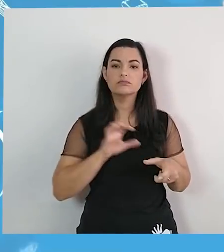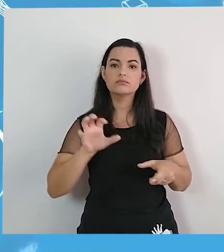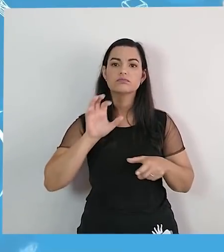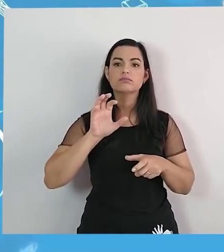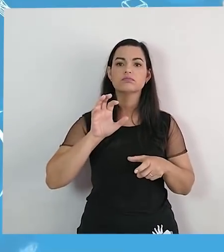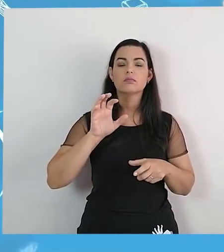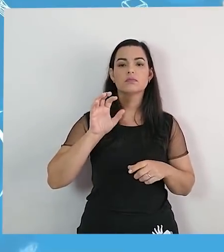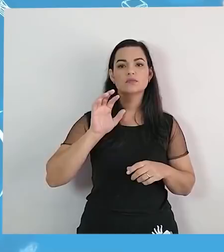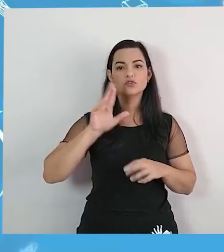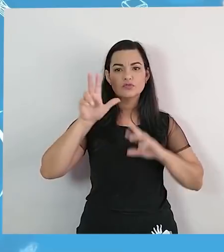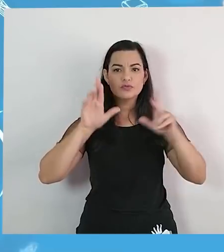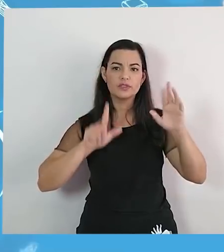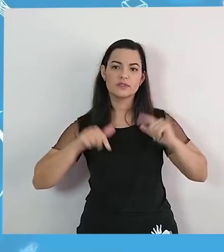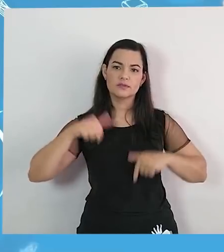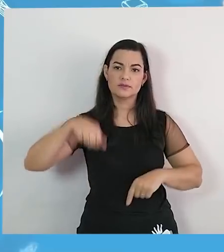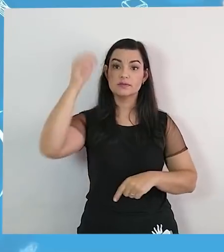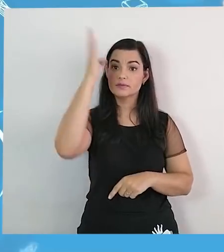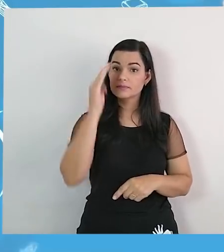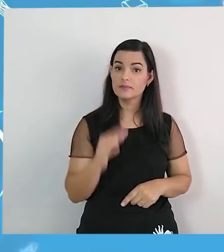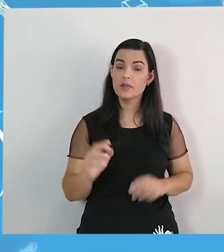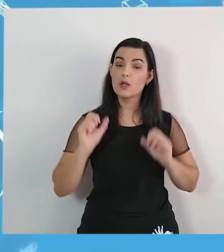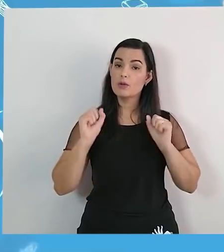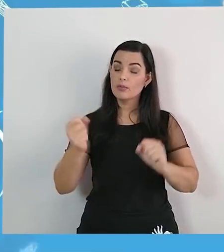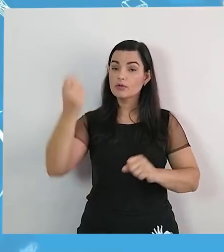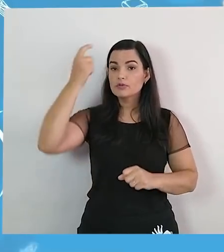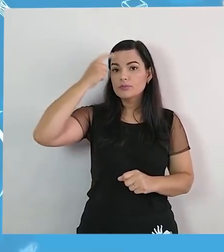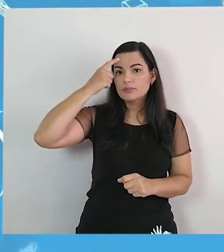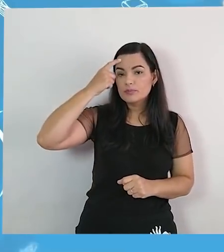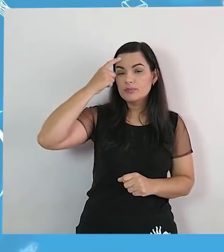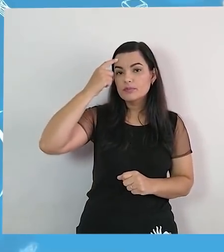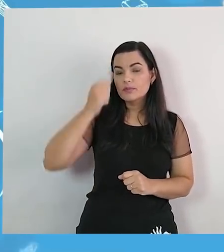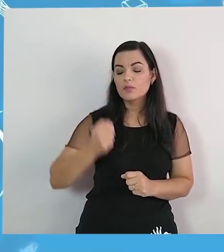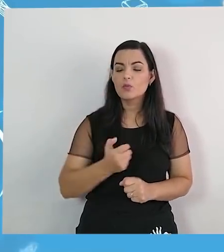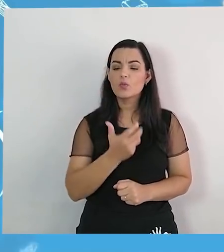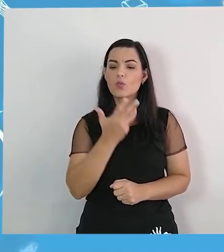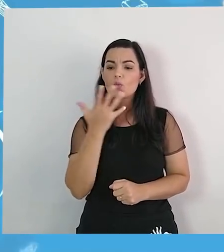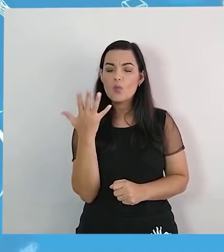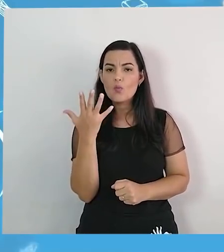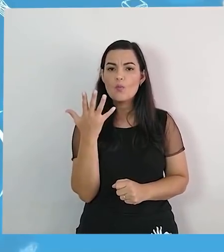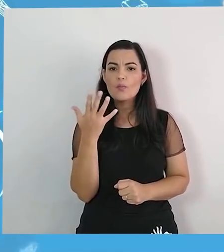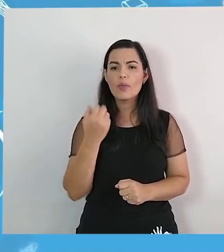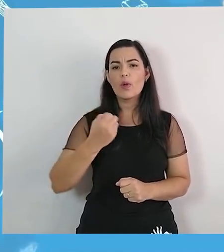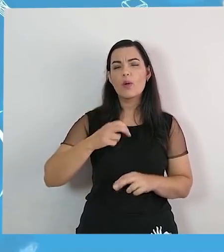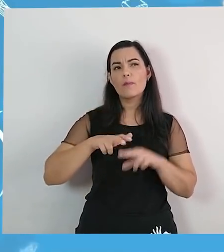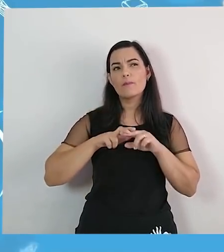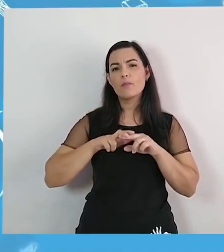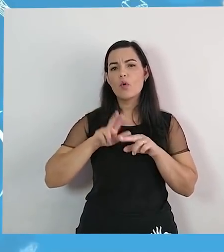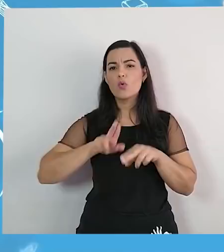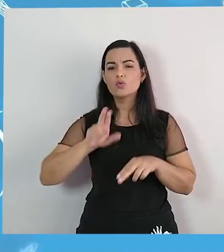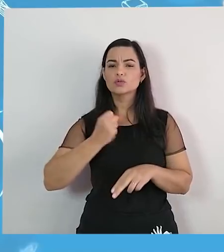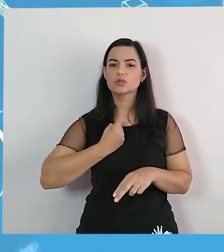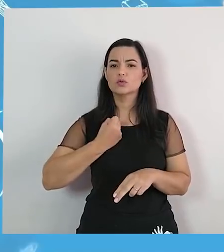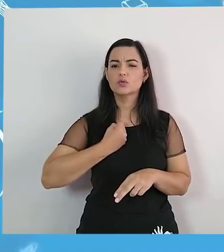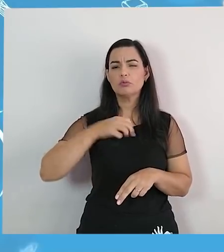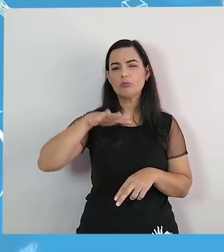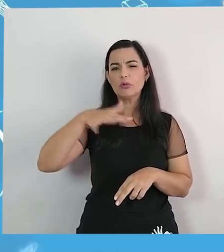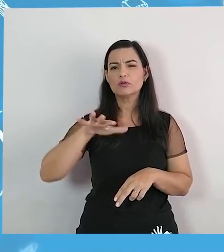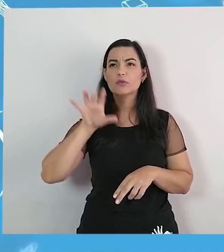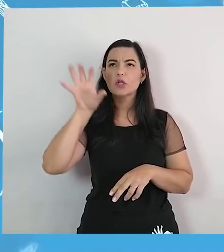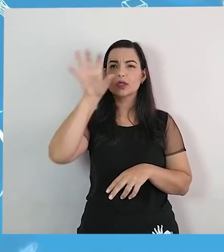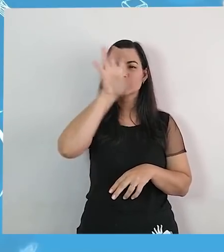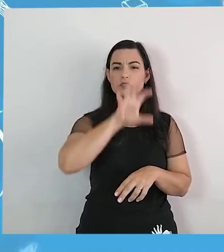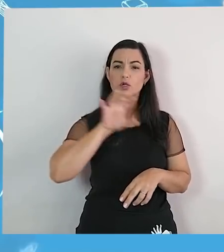na quantidade, pelo número estimado em cada região. Será que eu consigo descobrir o total de espécies do